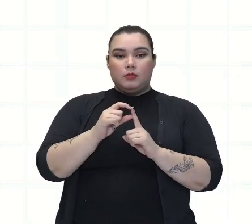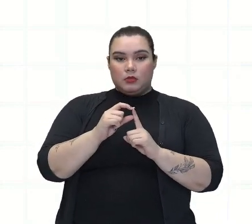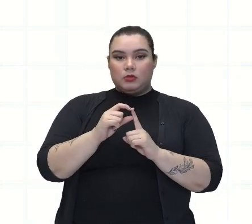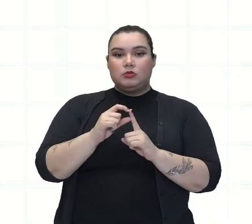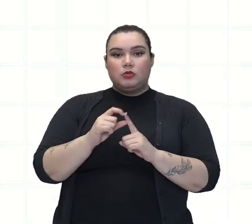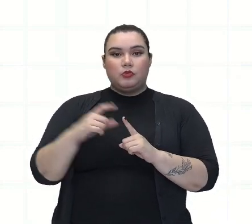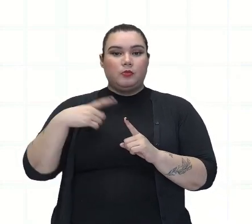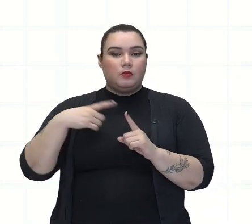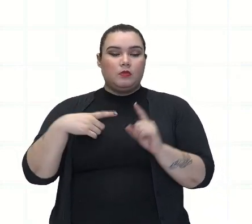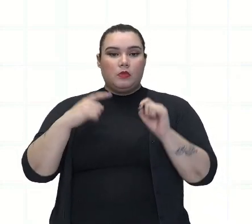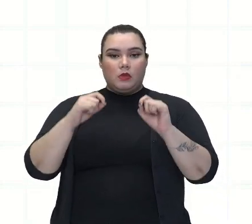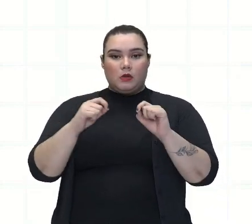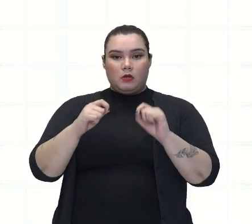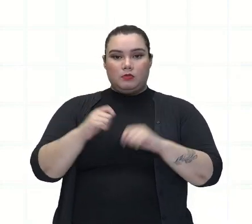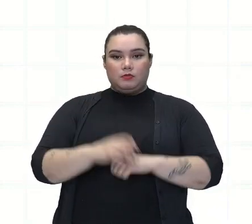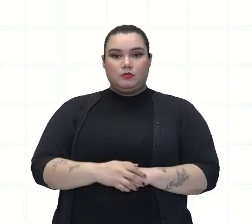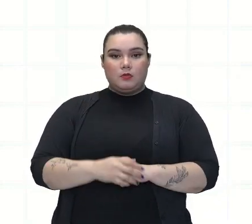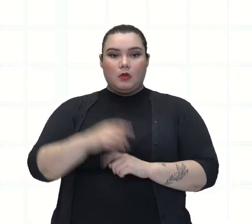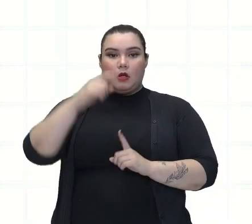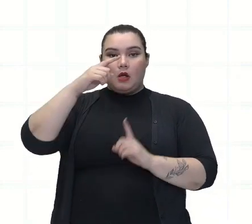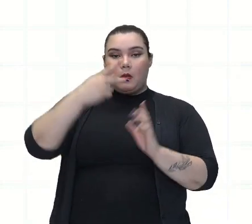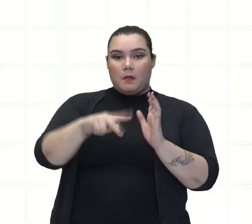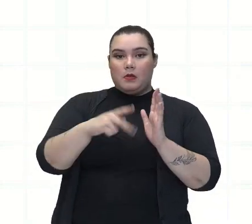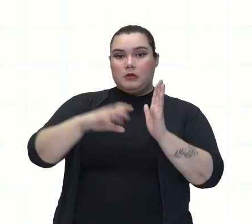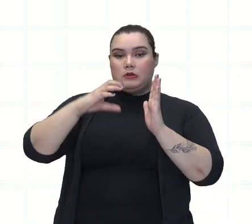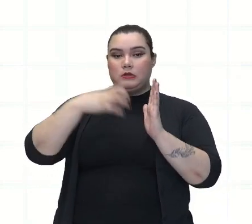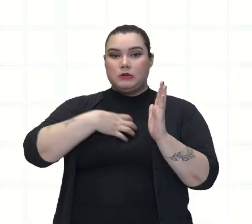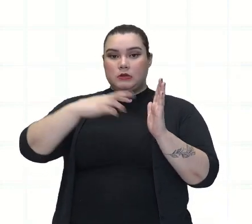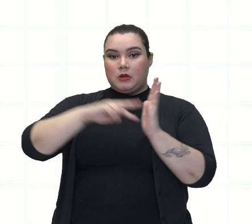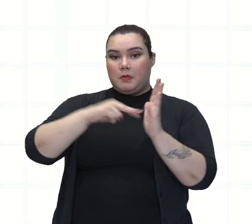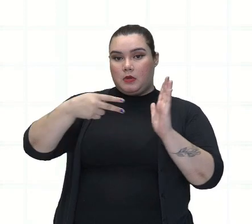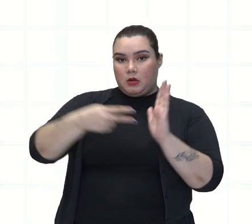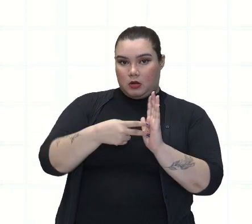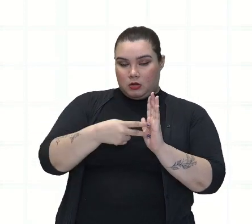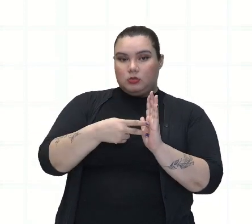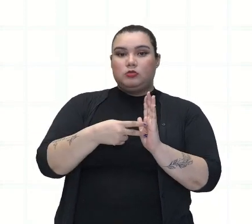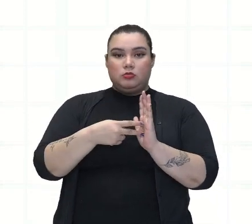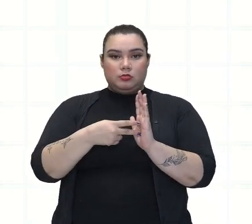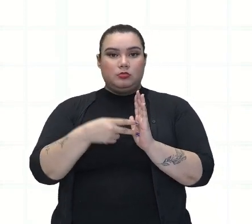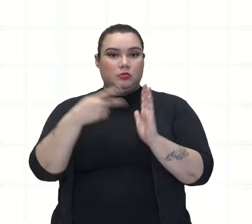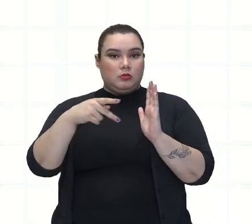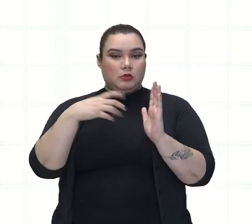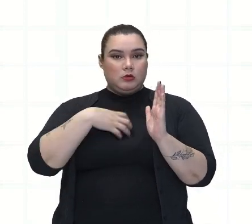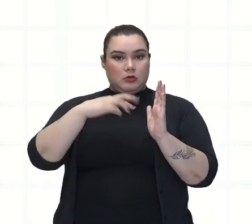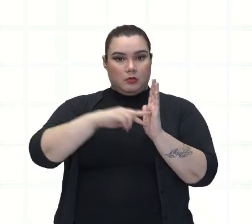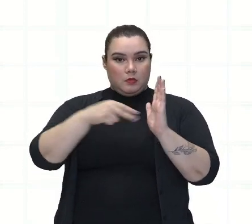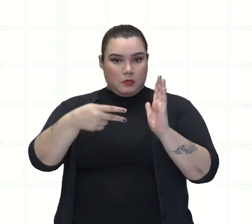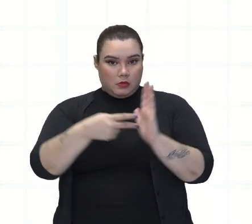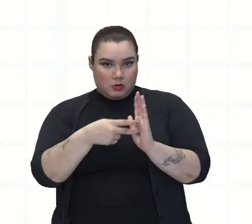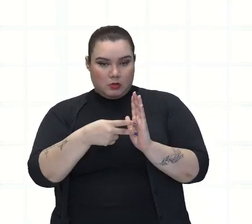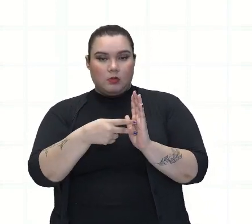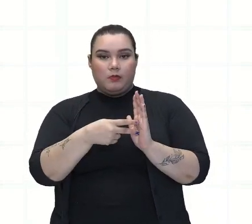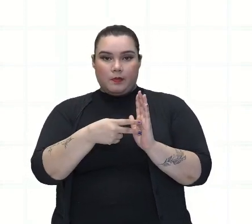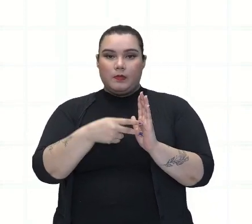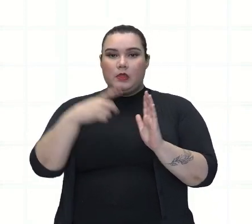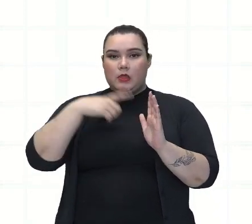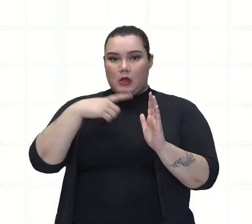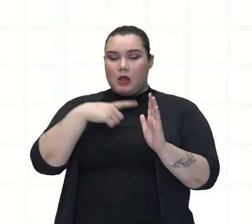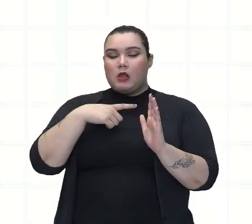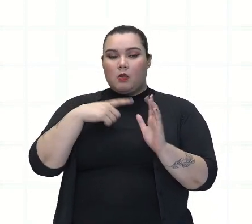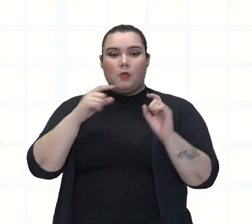que sua carga semântica, seu sentido, seu efeito de